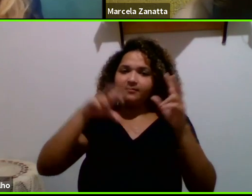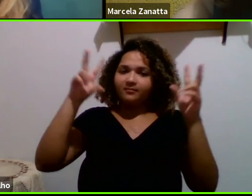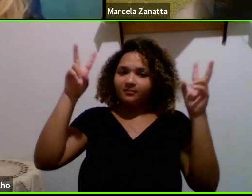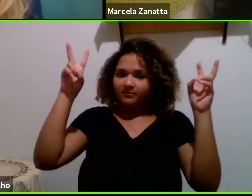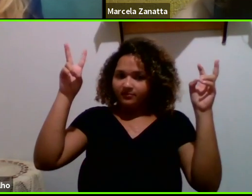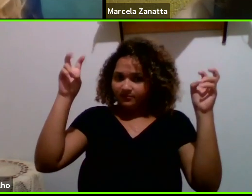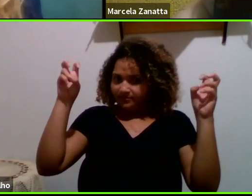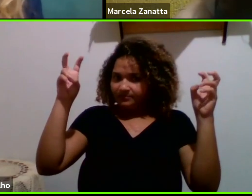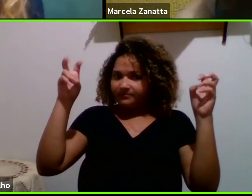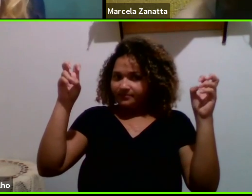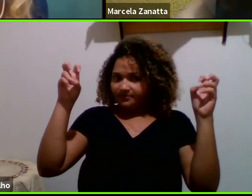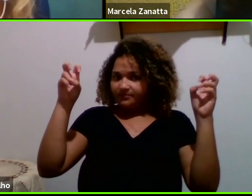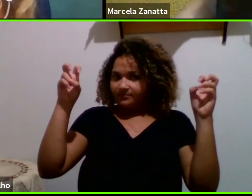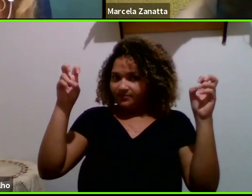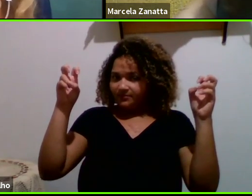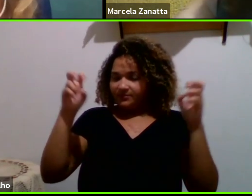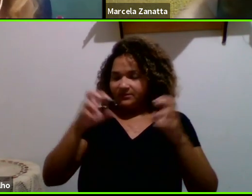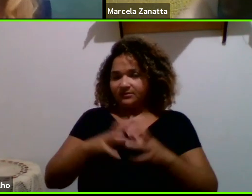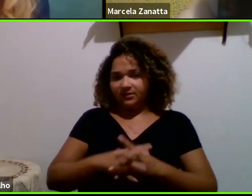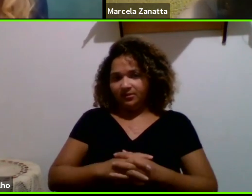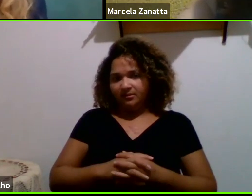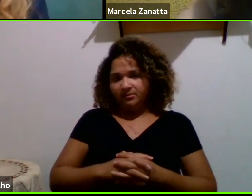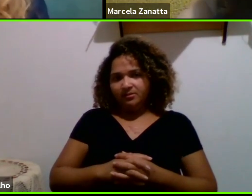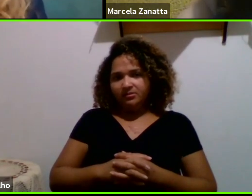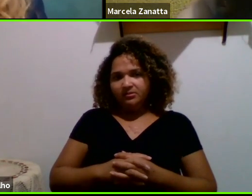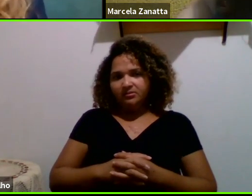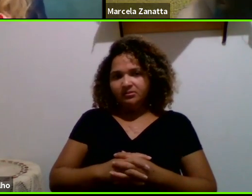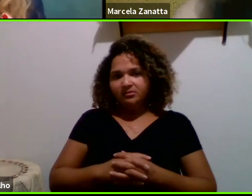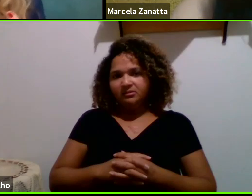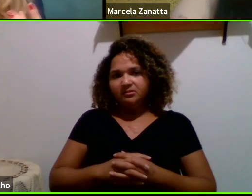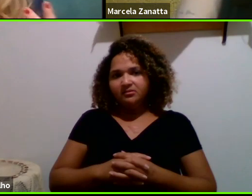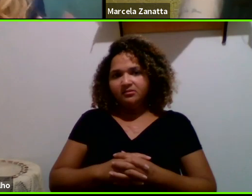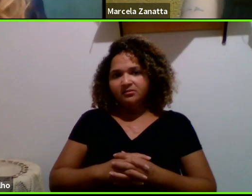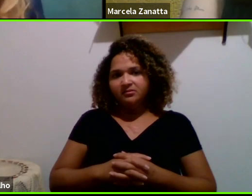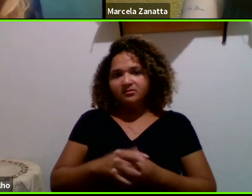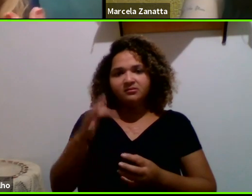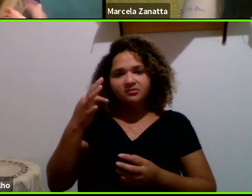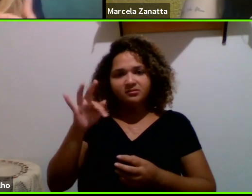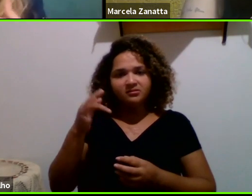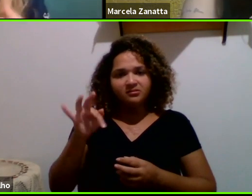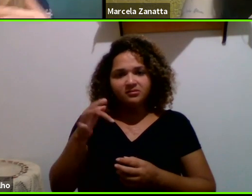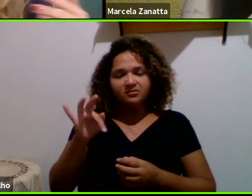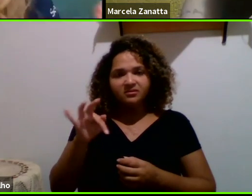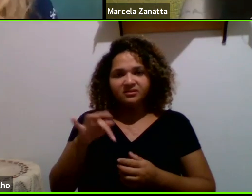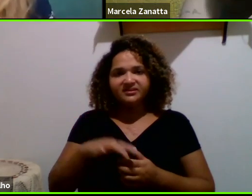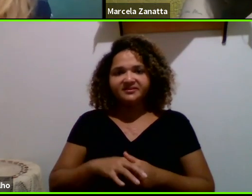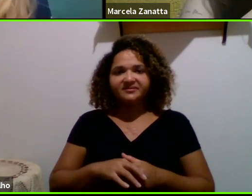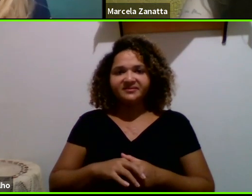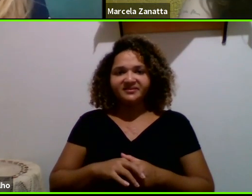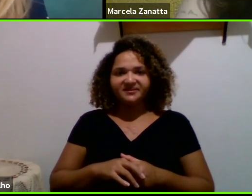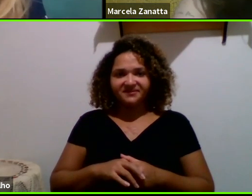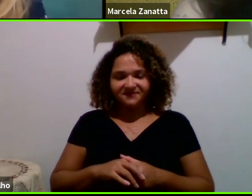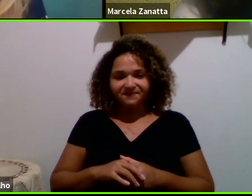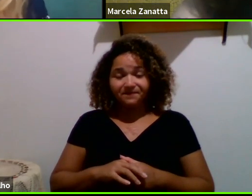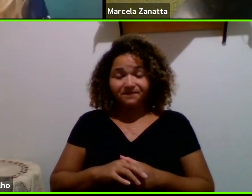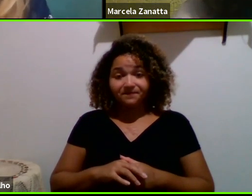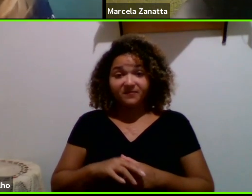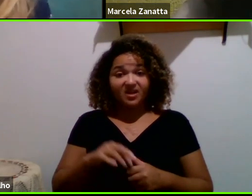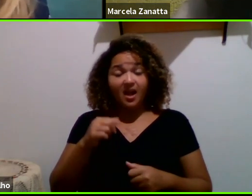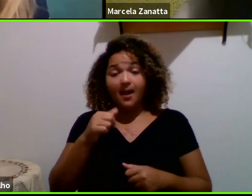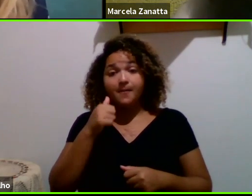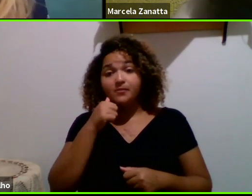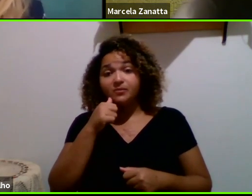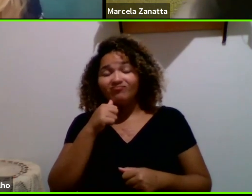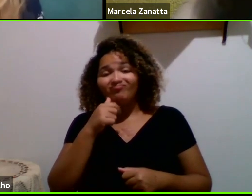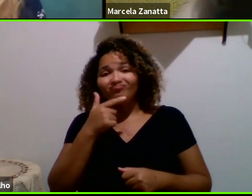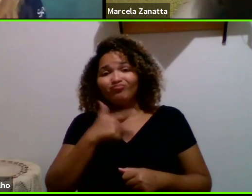muito comum, durante as contrações, ela falar, eu não consigo responder agora. Espera um pouco, dê esse tempo para ela também, ela acabou